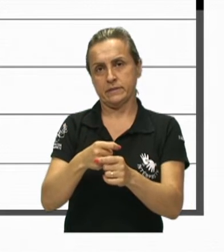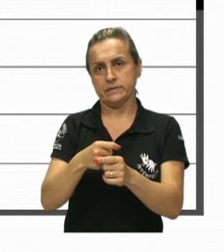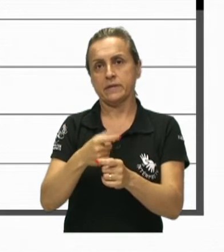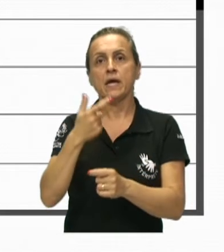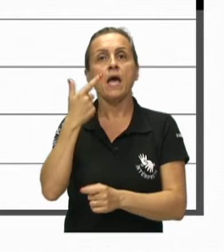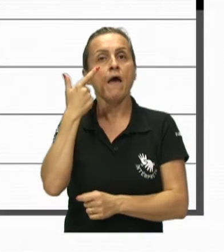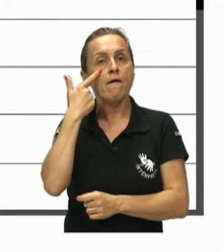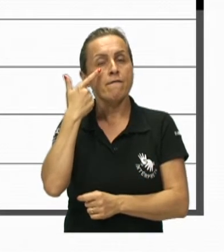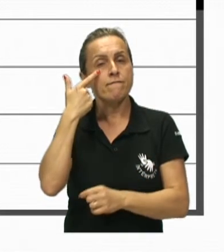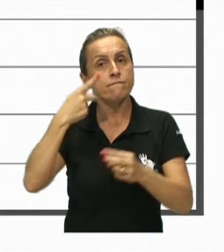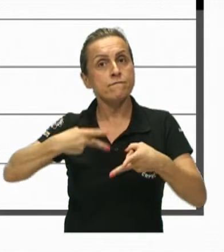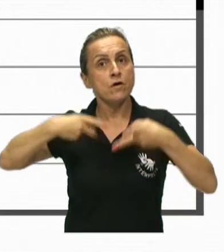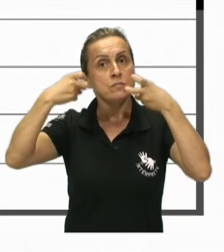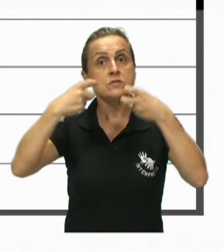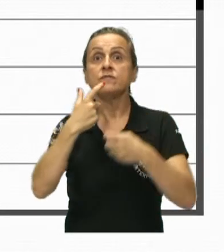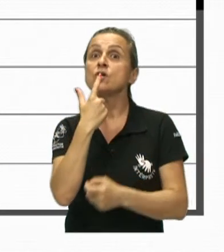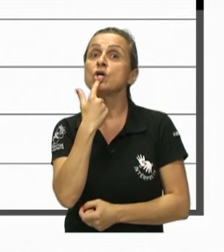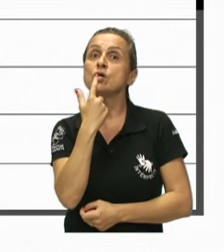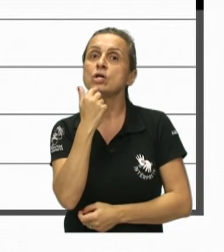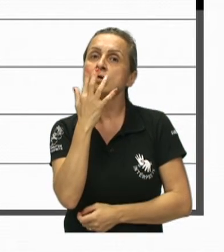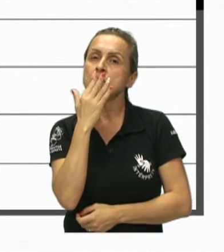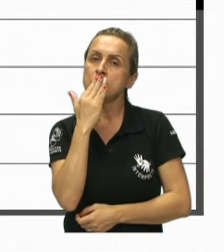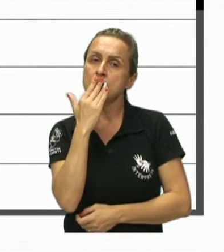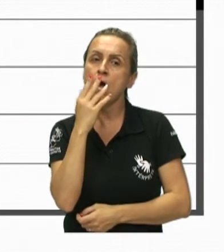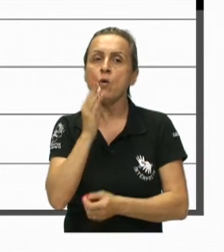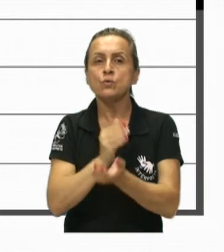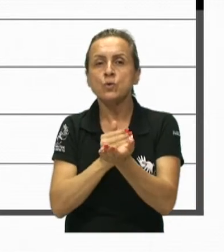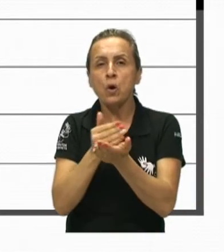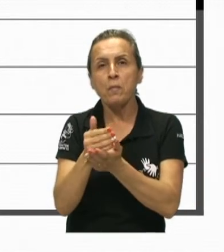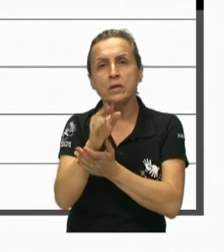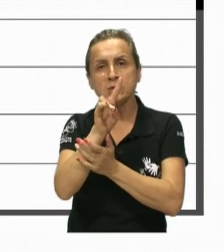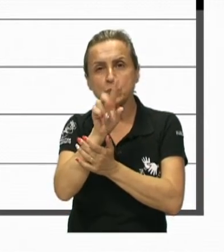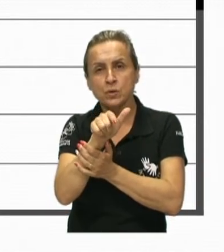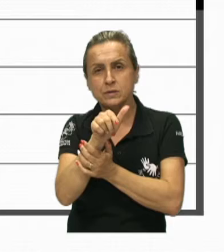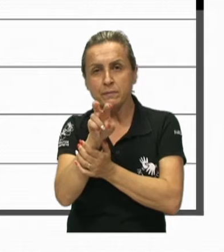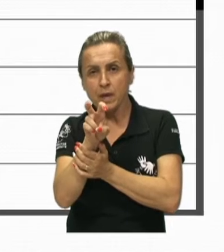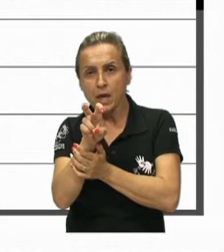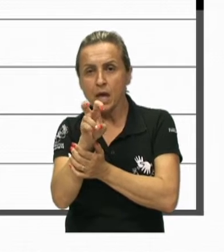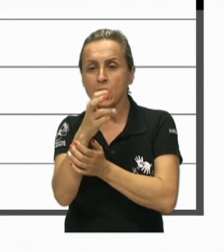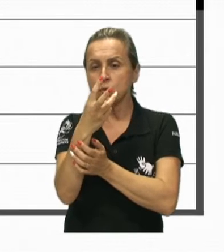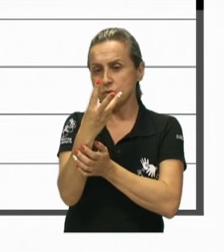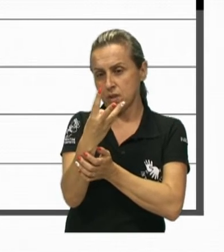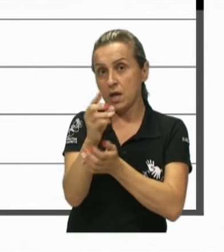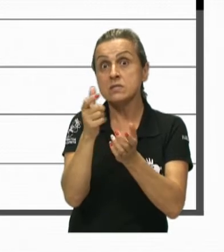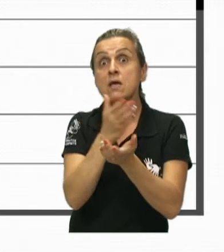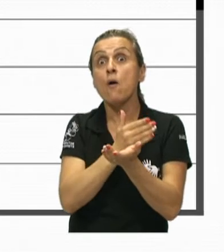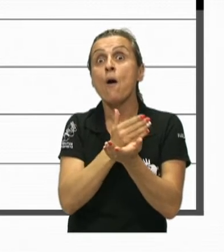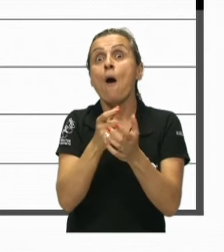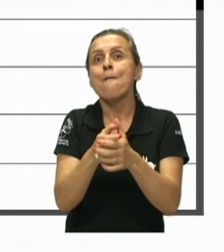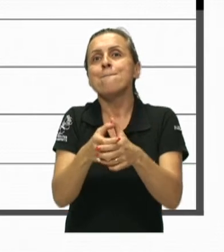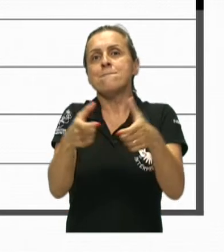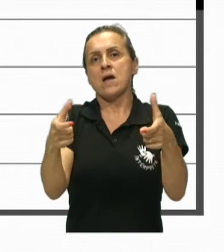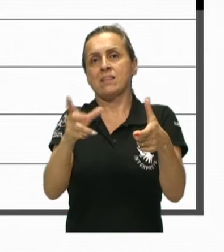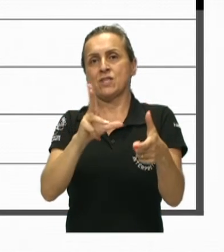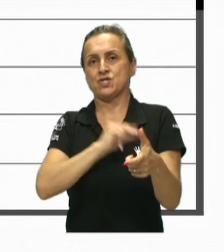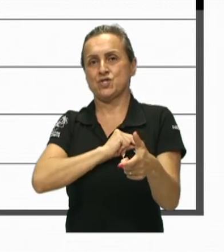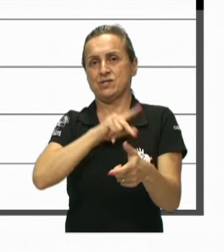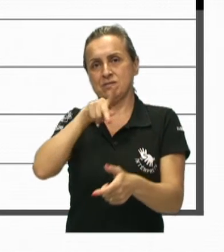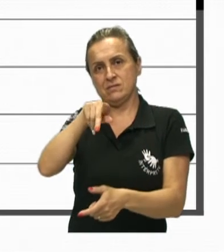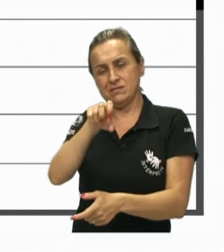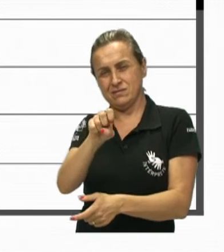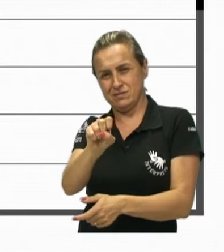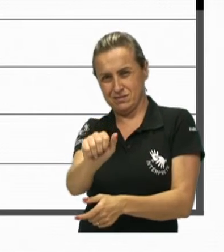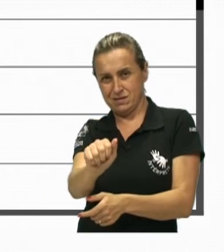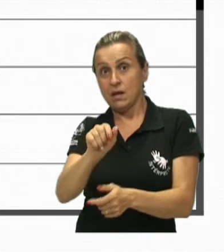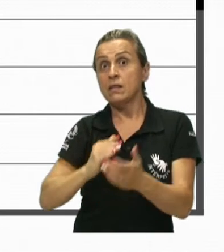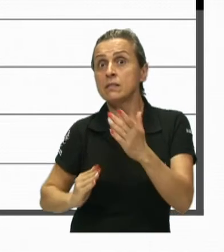ali, quando o PSA começa a atingir 2,5, 3, aumenta a chance de PSA. Então 2,5 até 1/4 dos